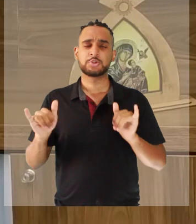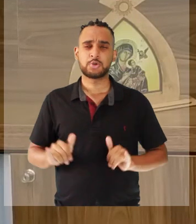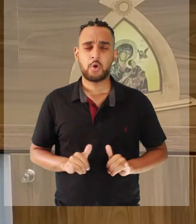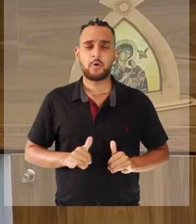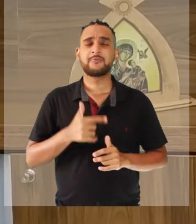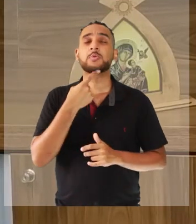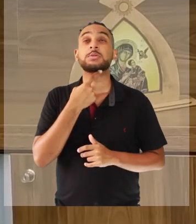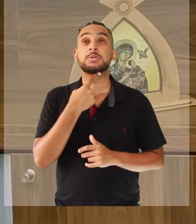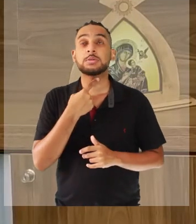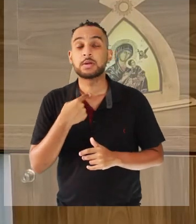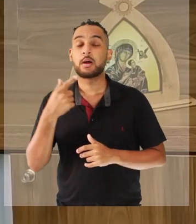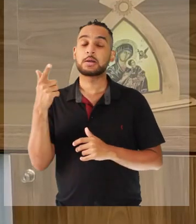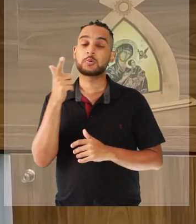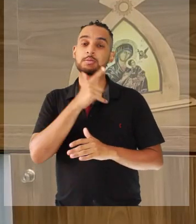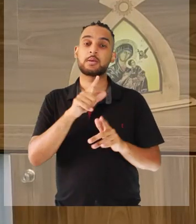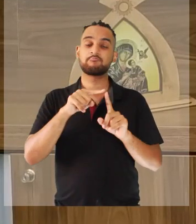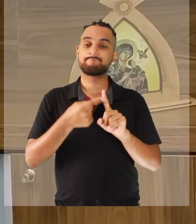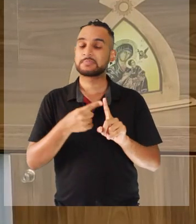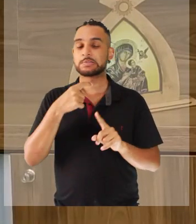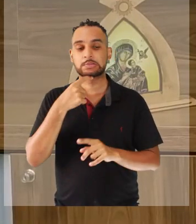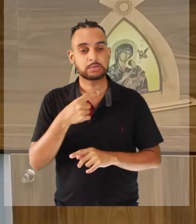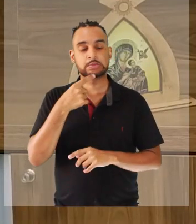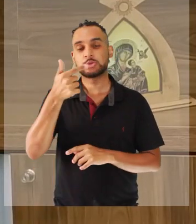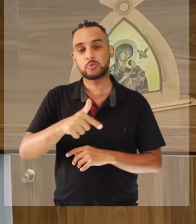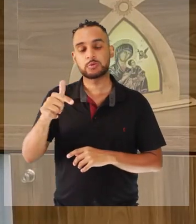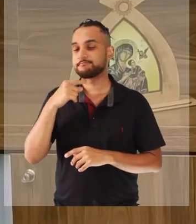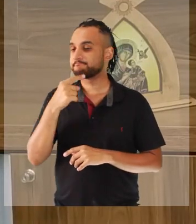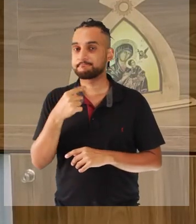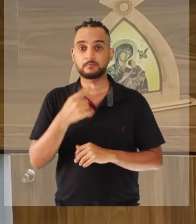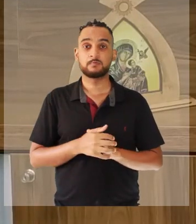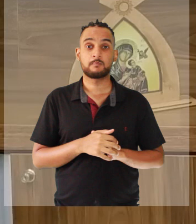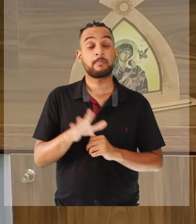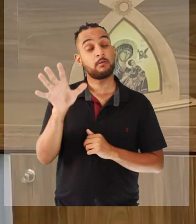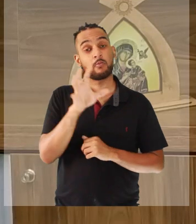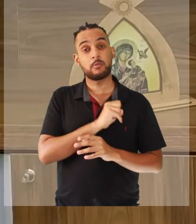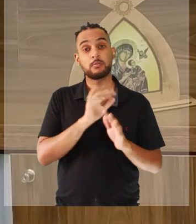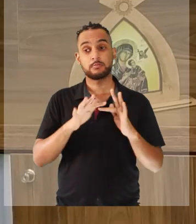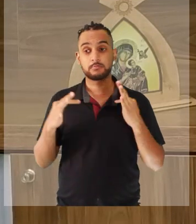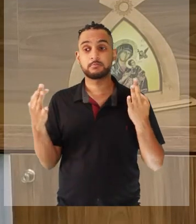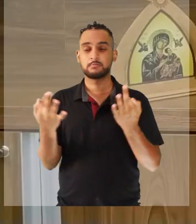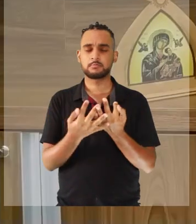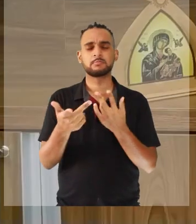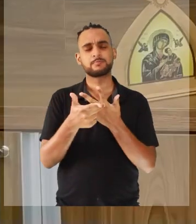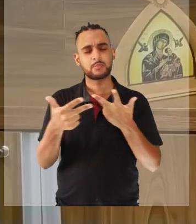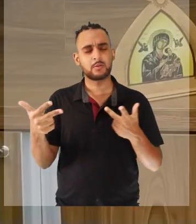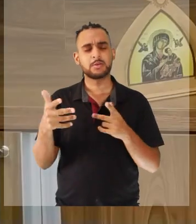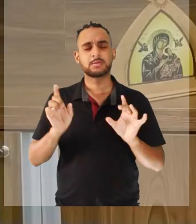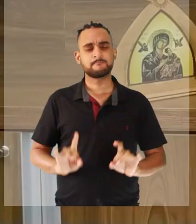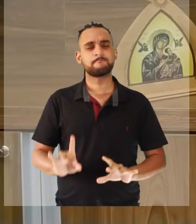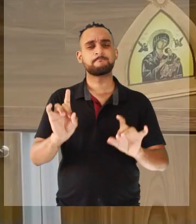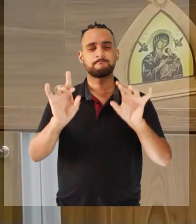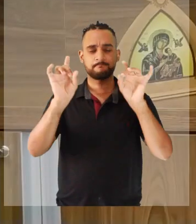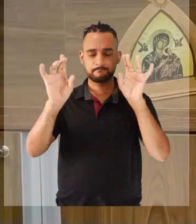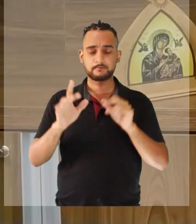conhecemos casais que desejam e sofrem por não conseguirem ter esse dom nas suas vidas. Esse amor,